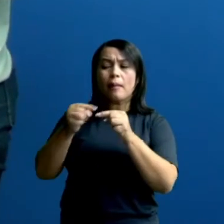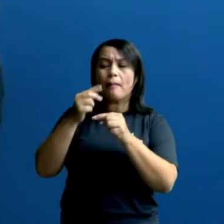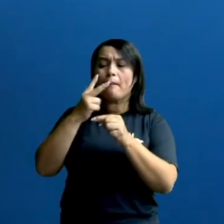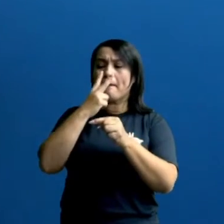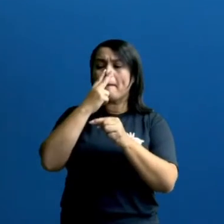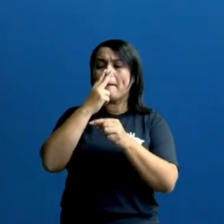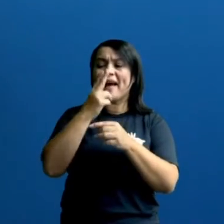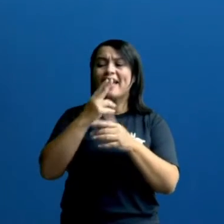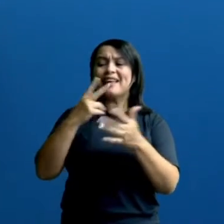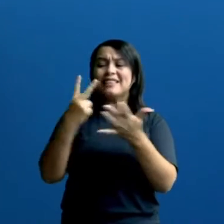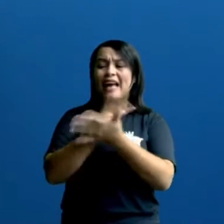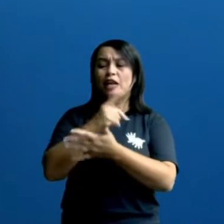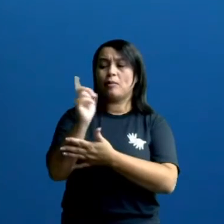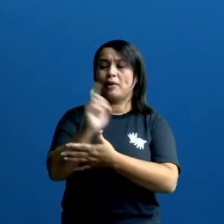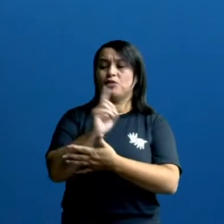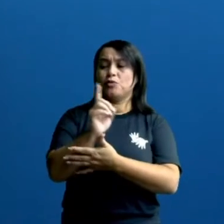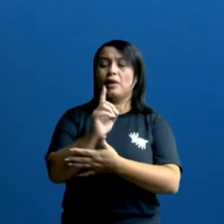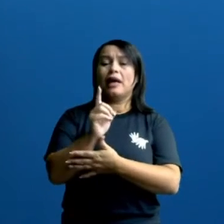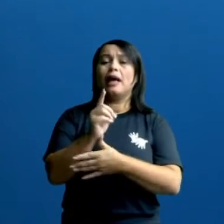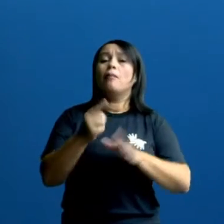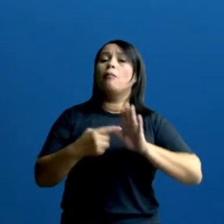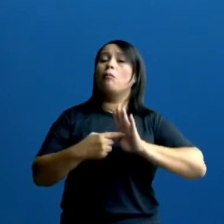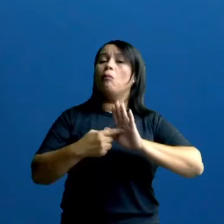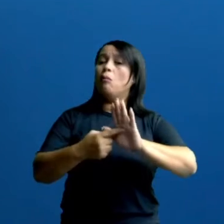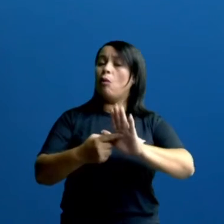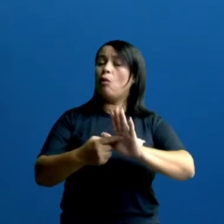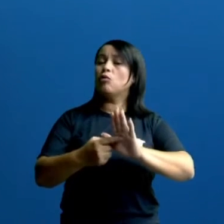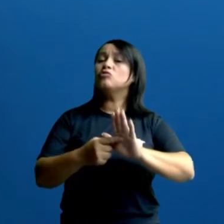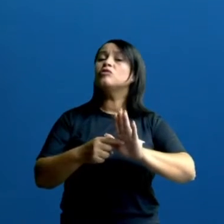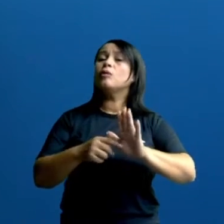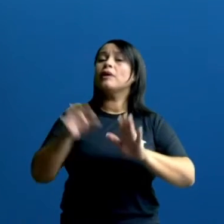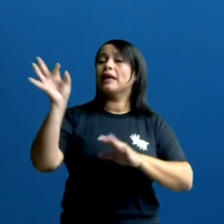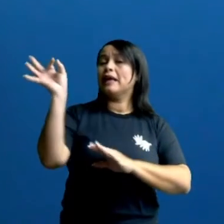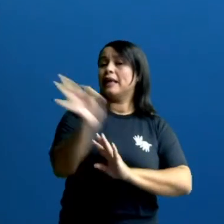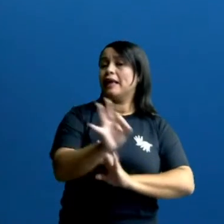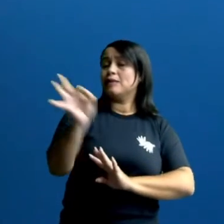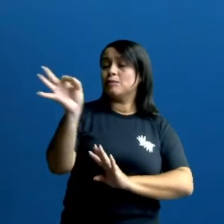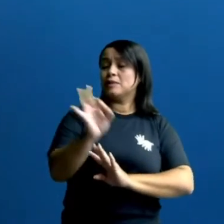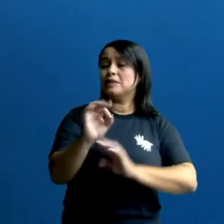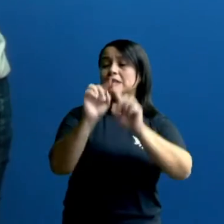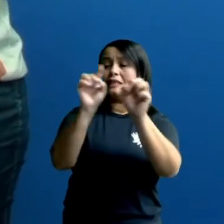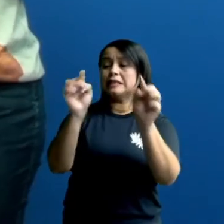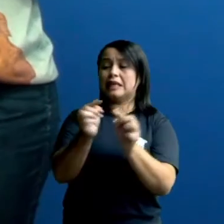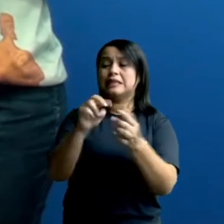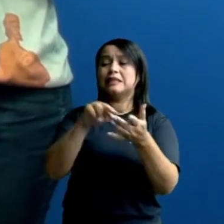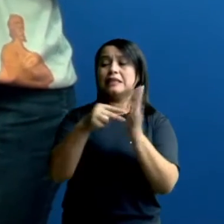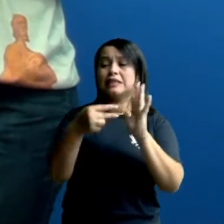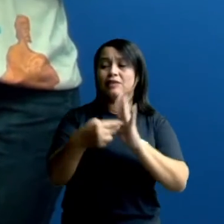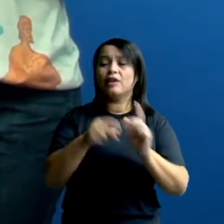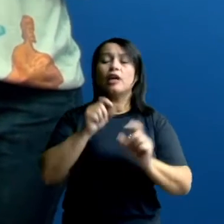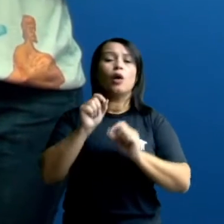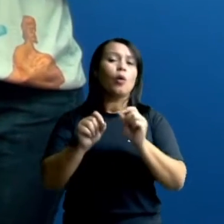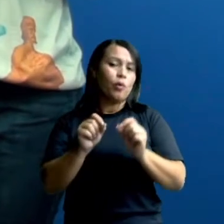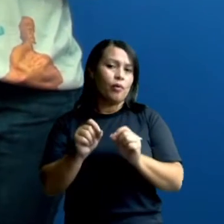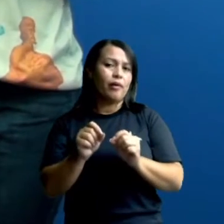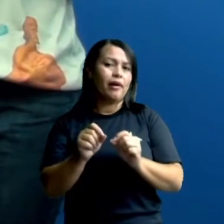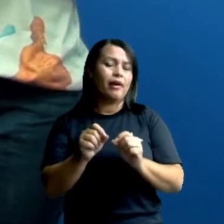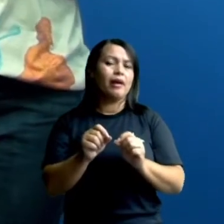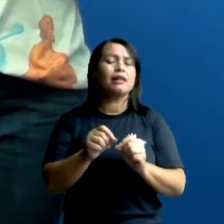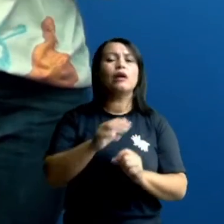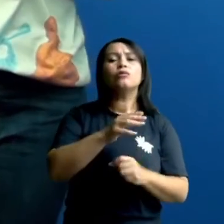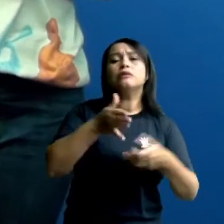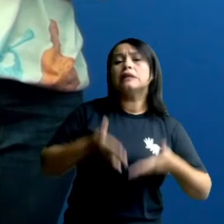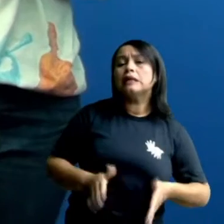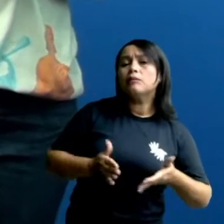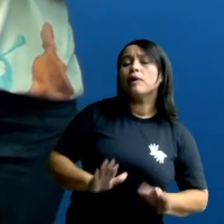né? É um símbolo que nos diz que tanto a taxa de natalidade, mortalidade e mortalidade infantil, elas vão ser medidas